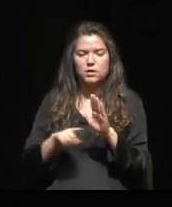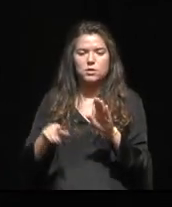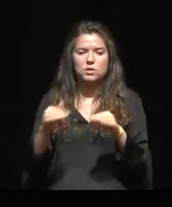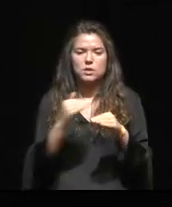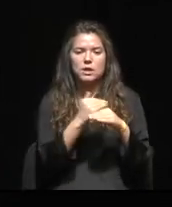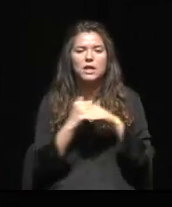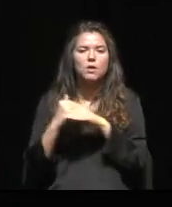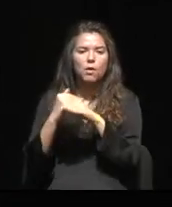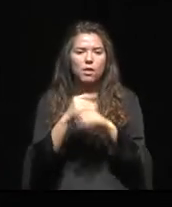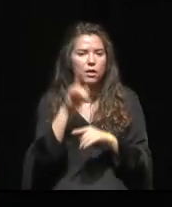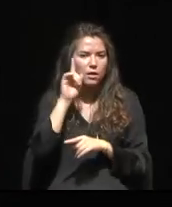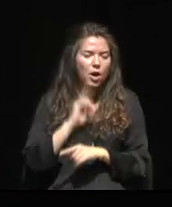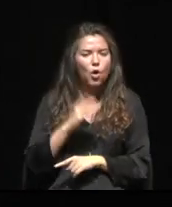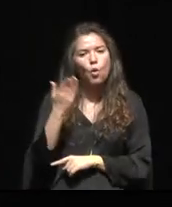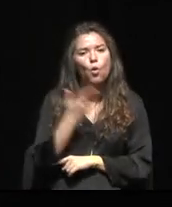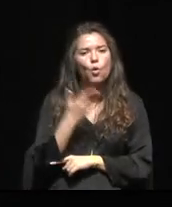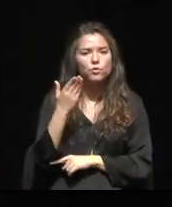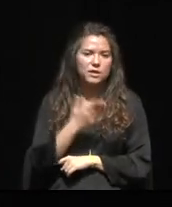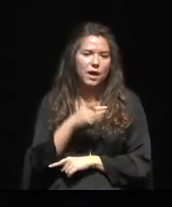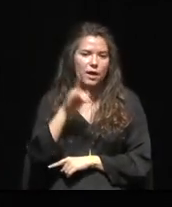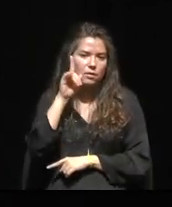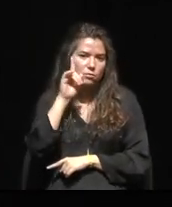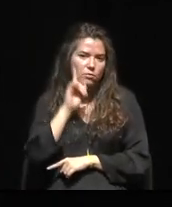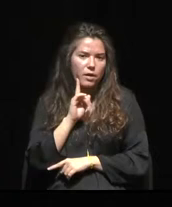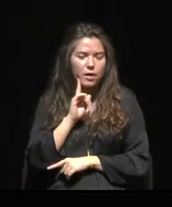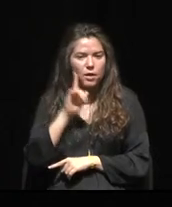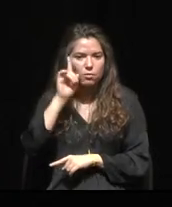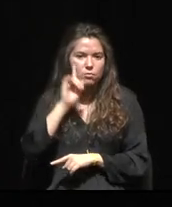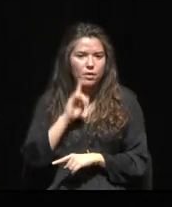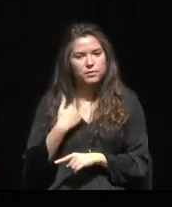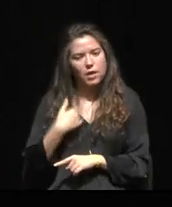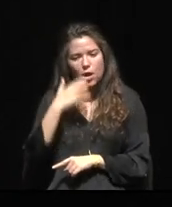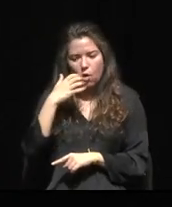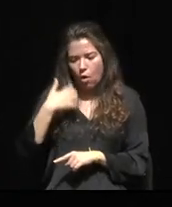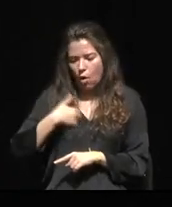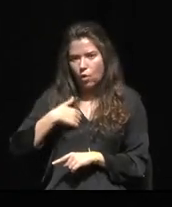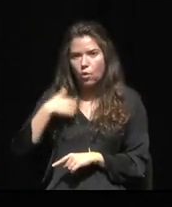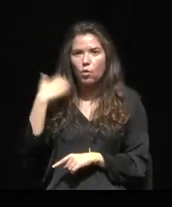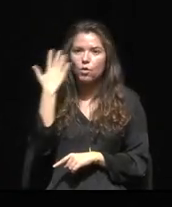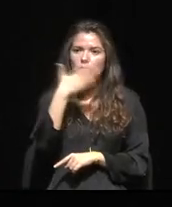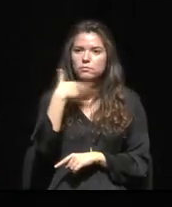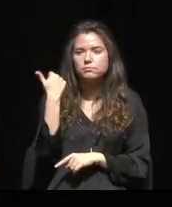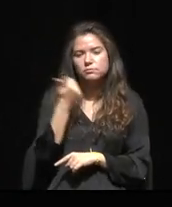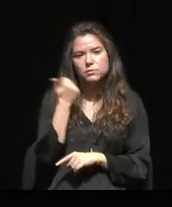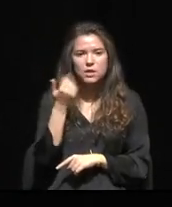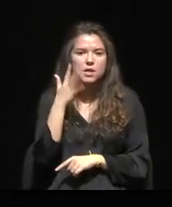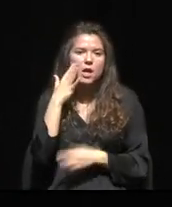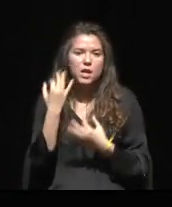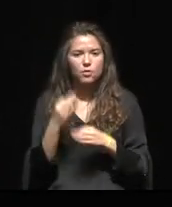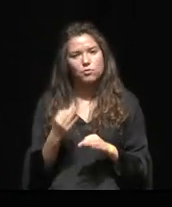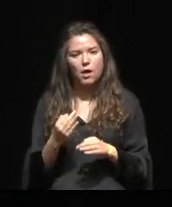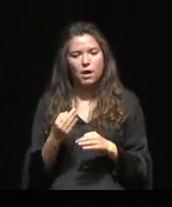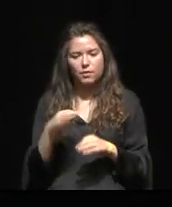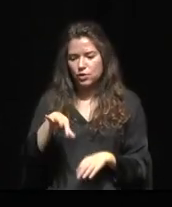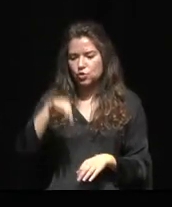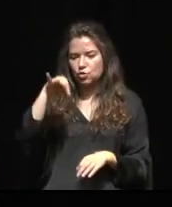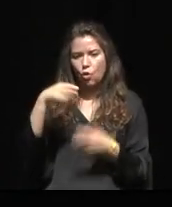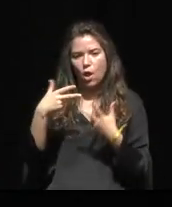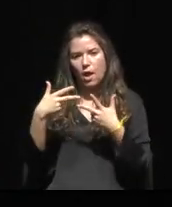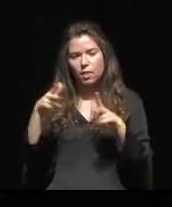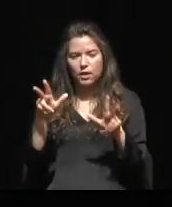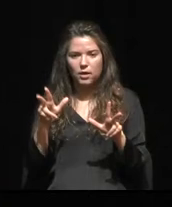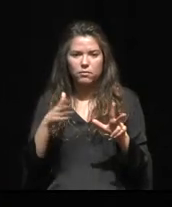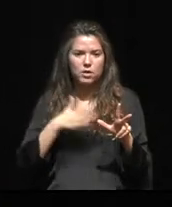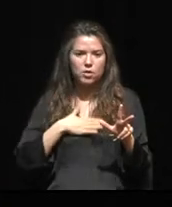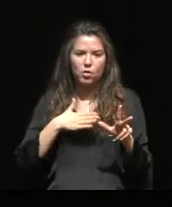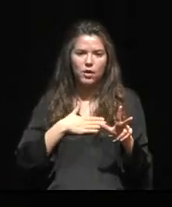limitar o direito a ser mulher discriminando as mulheres que têm orgulho na sua beleza natural nas suas Livres escolhas e que